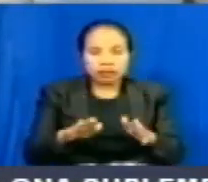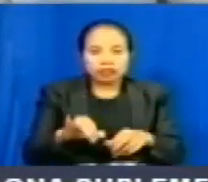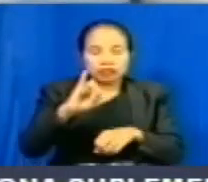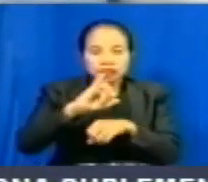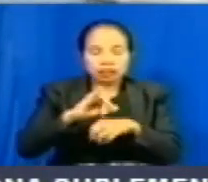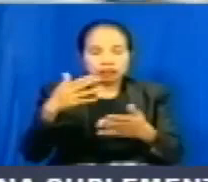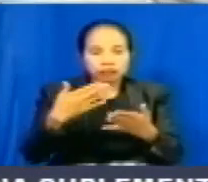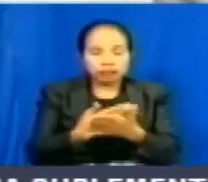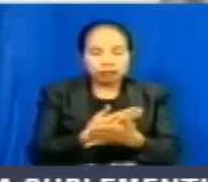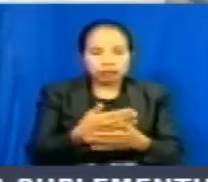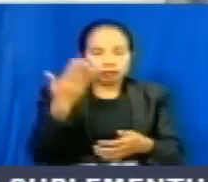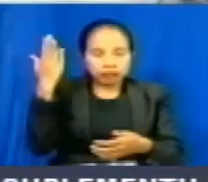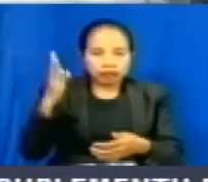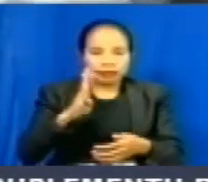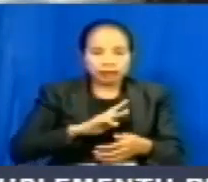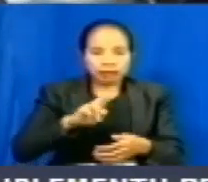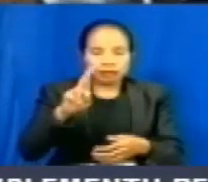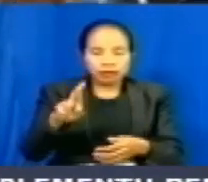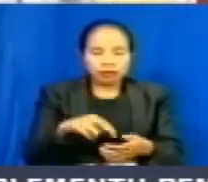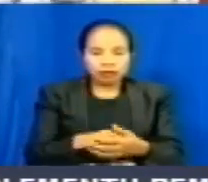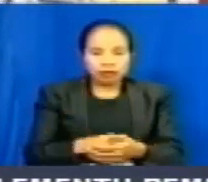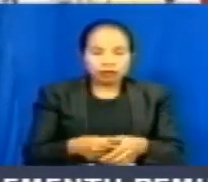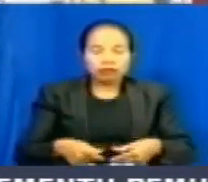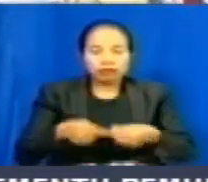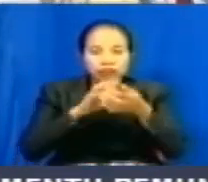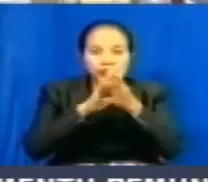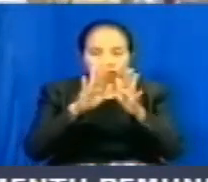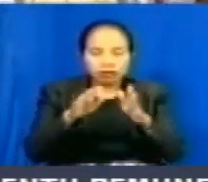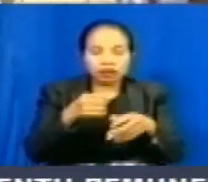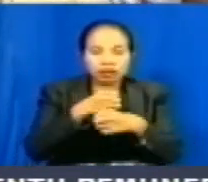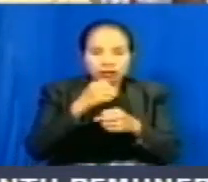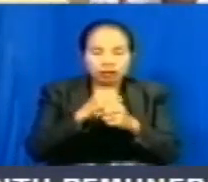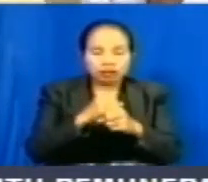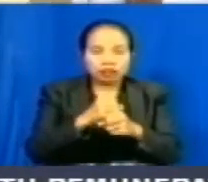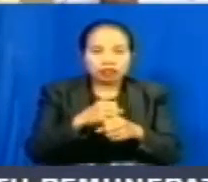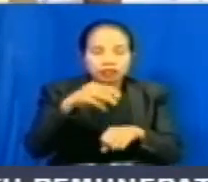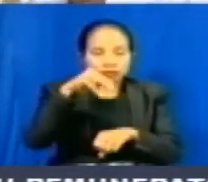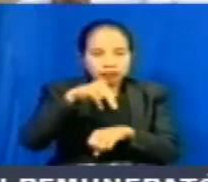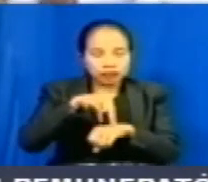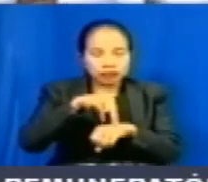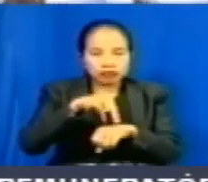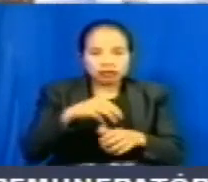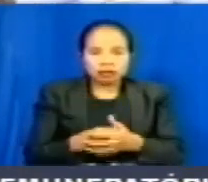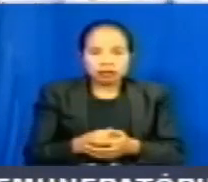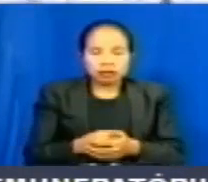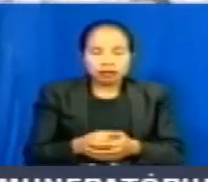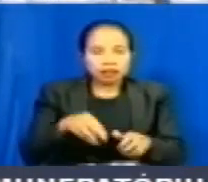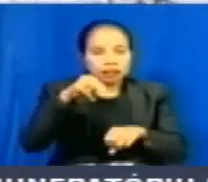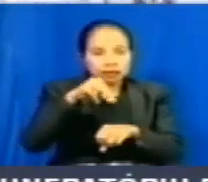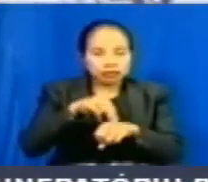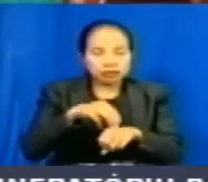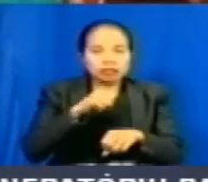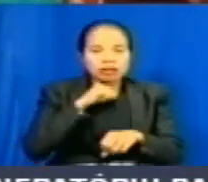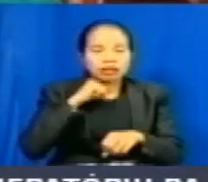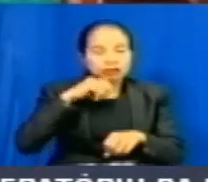Miguel Arcanjo e Rabecora. A foi em fobensão, halauque da celebração eucarística. E a homilia, Dom